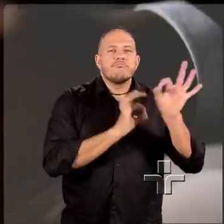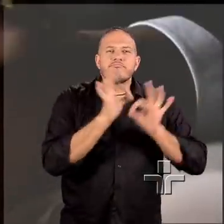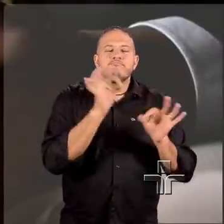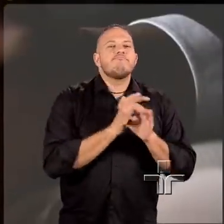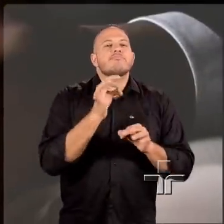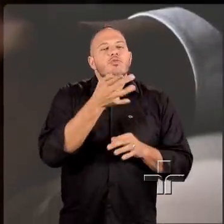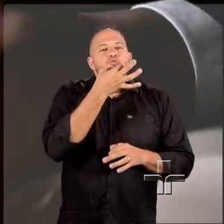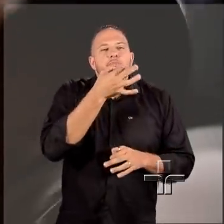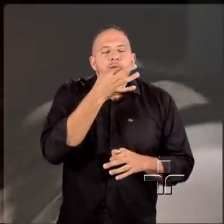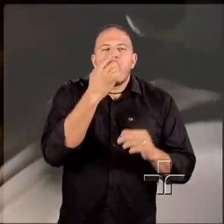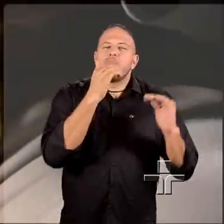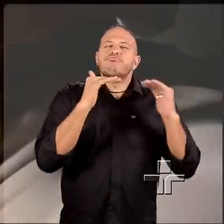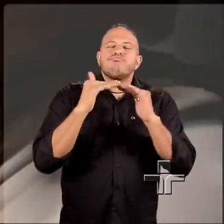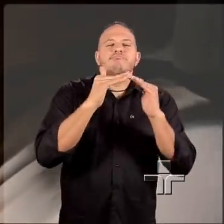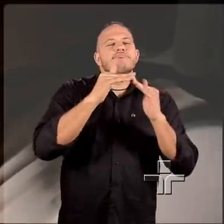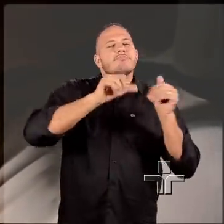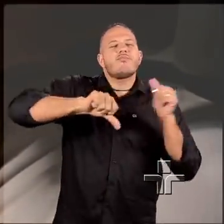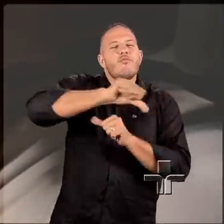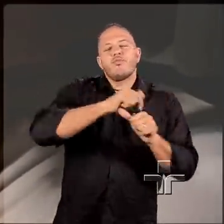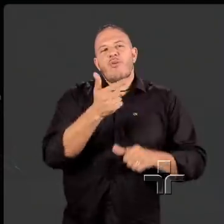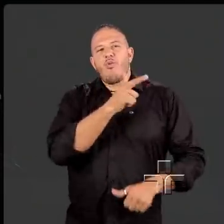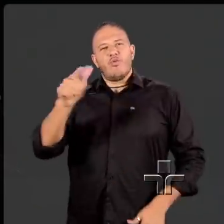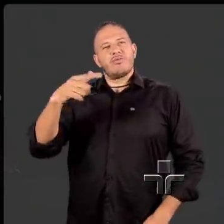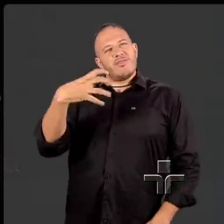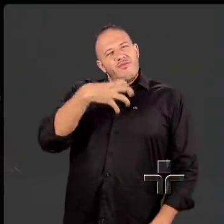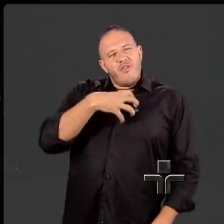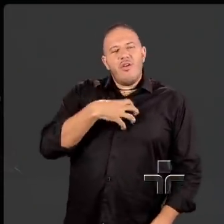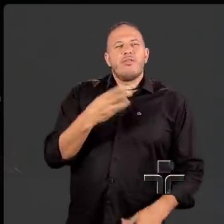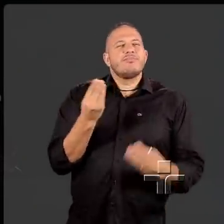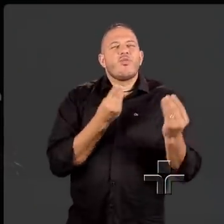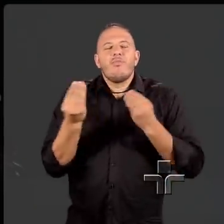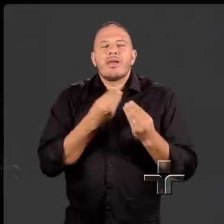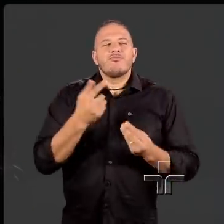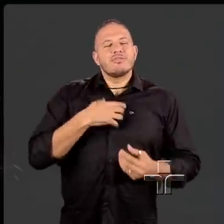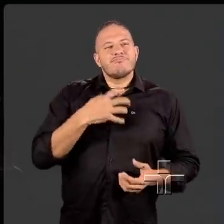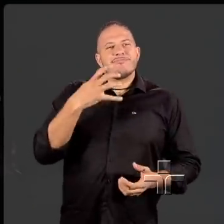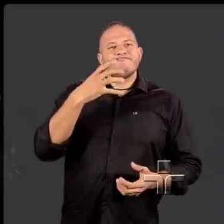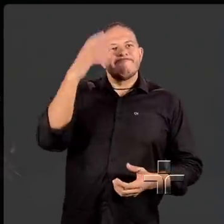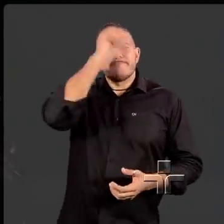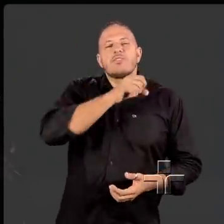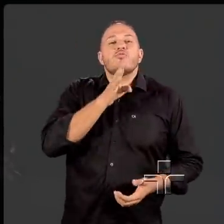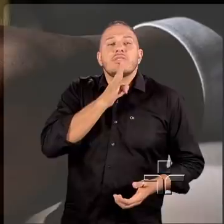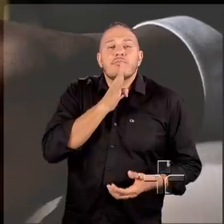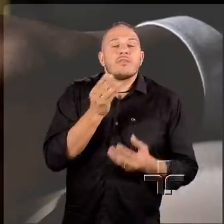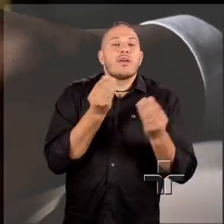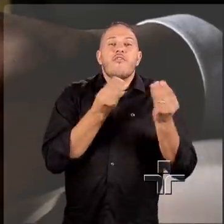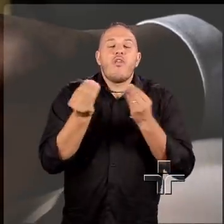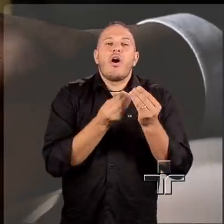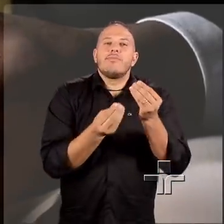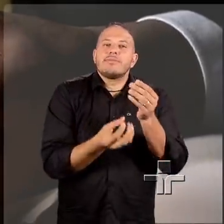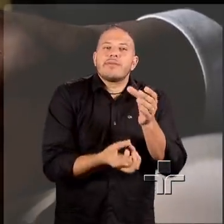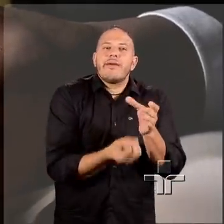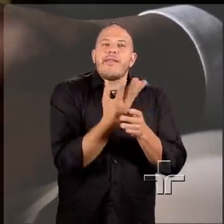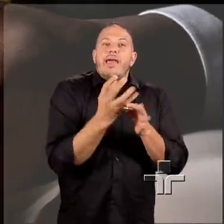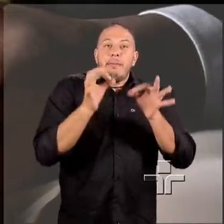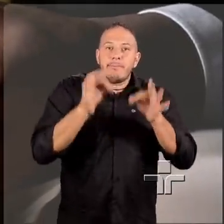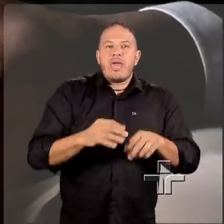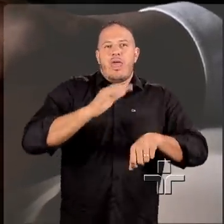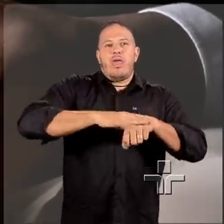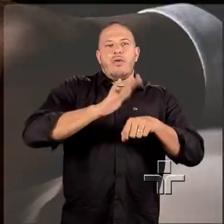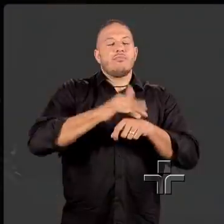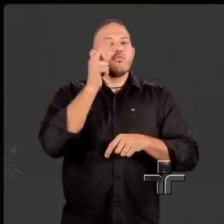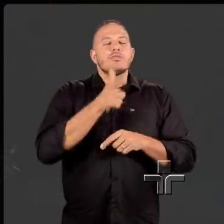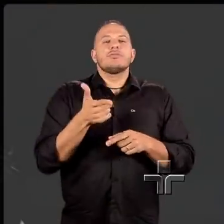se transformou numa outra formatação do tipo de conhecimento e a forma de se criar as condições para o acesso